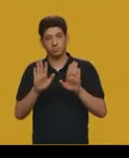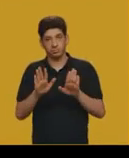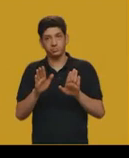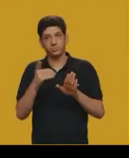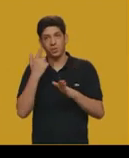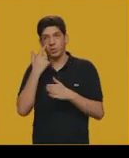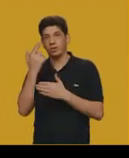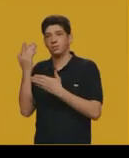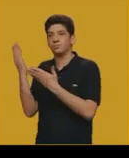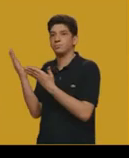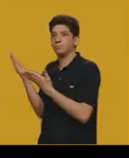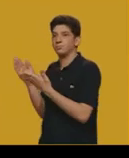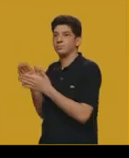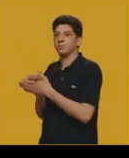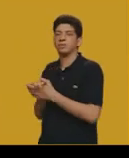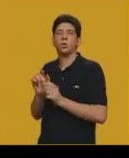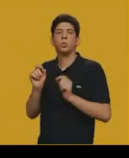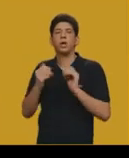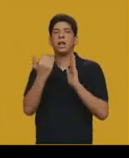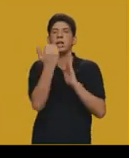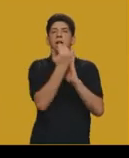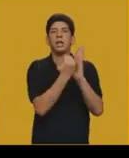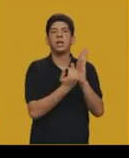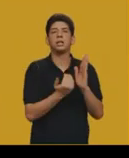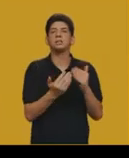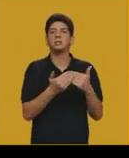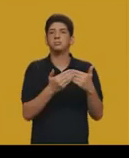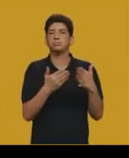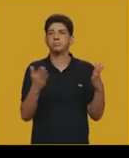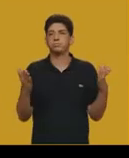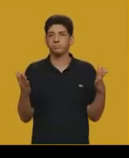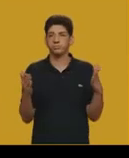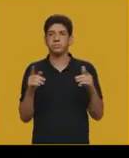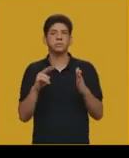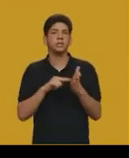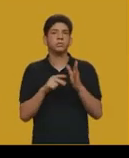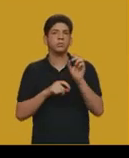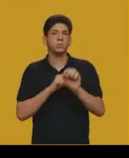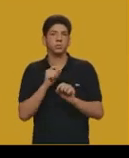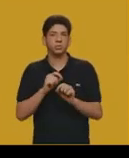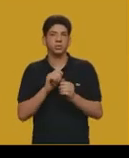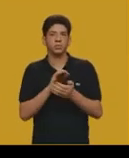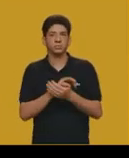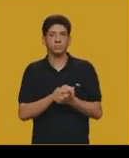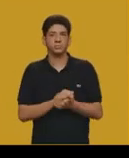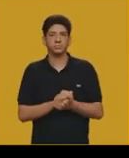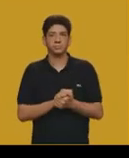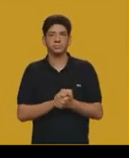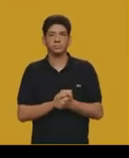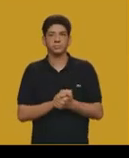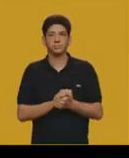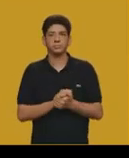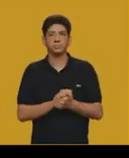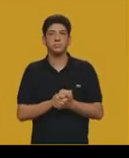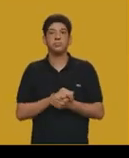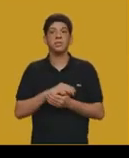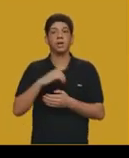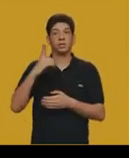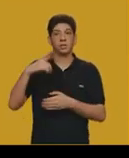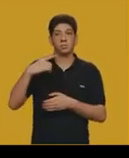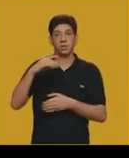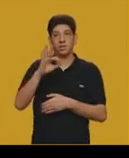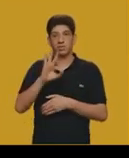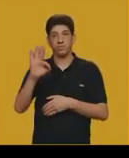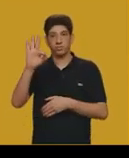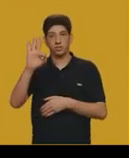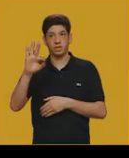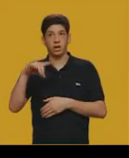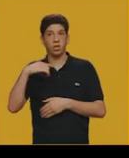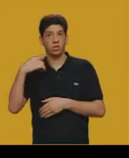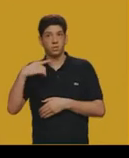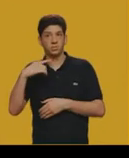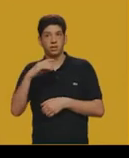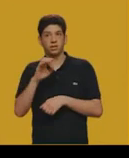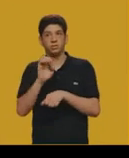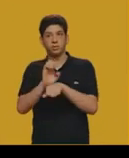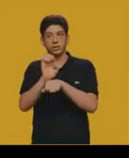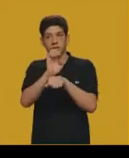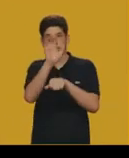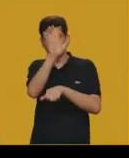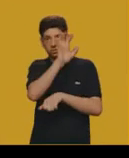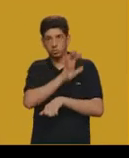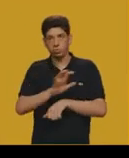lista aberta, onde os deputados federais, os deputados estaduais, os vereadores, eles vão participar de um processo que é o